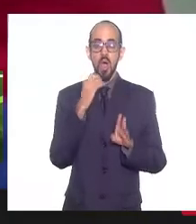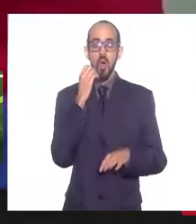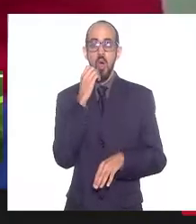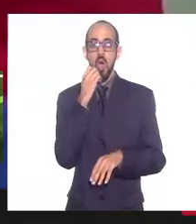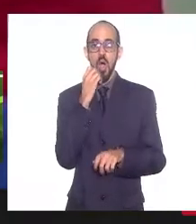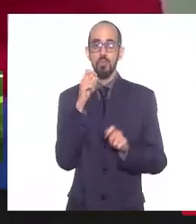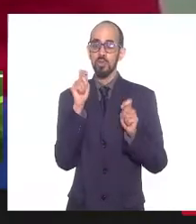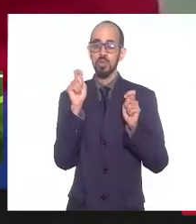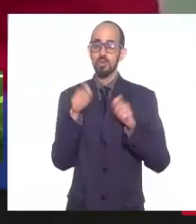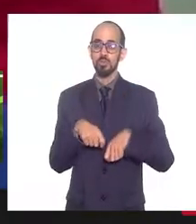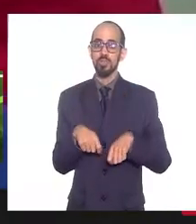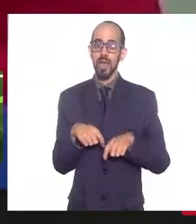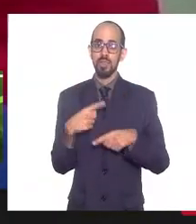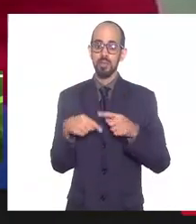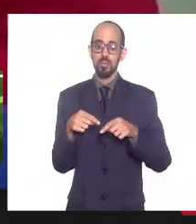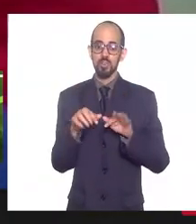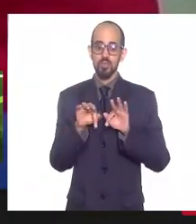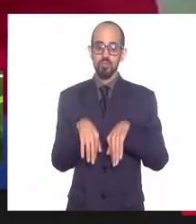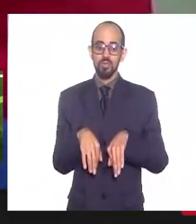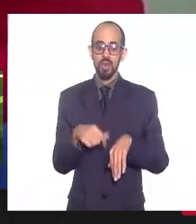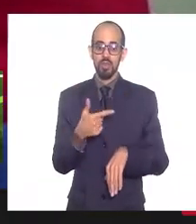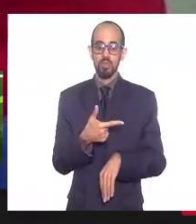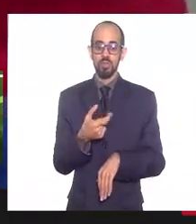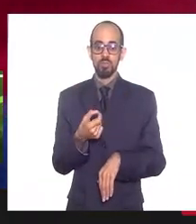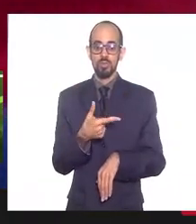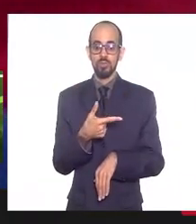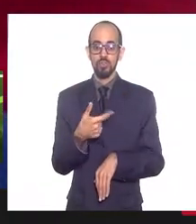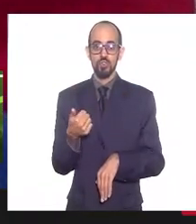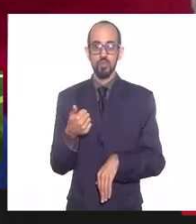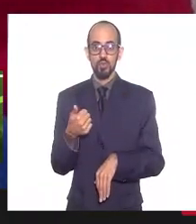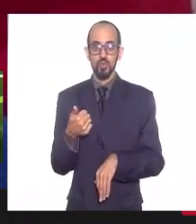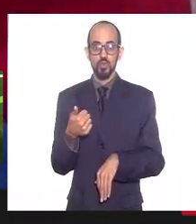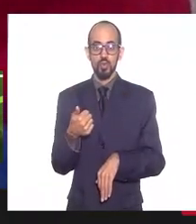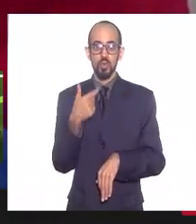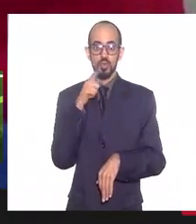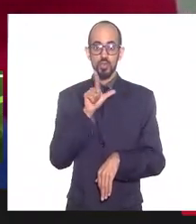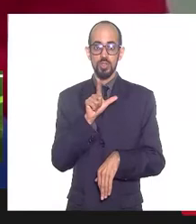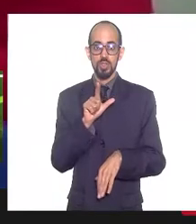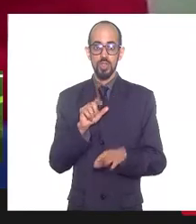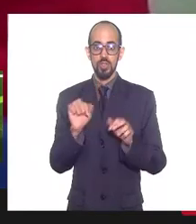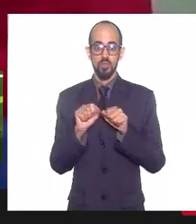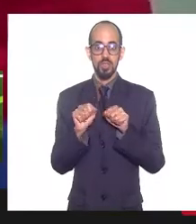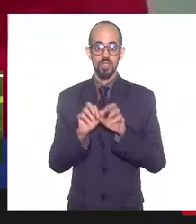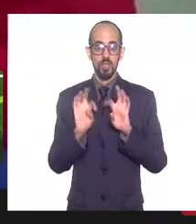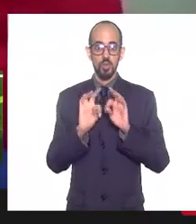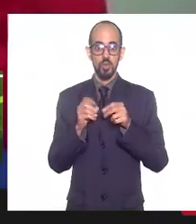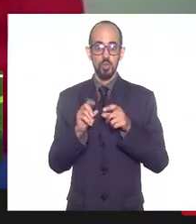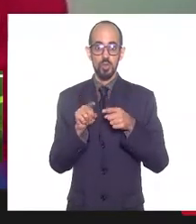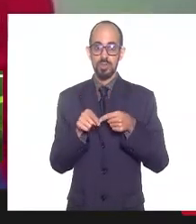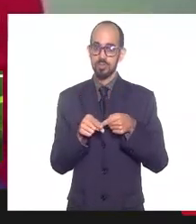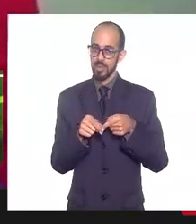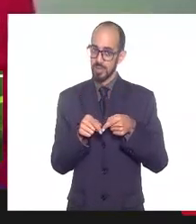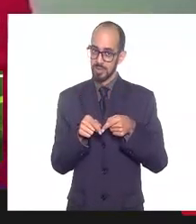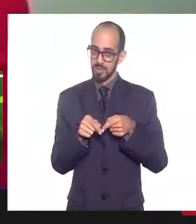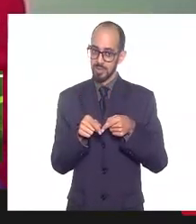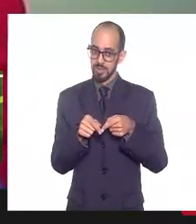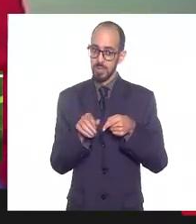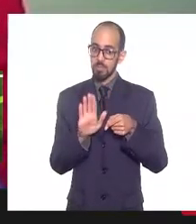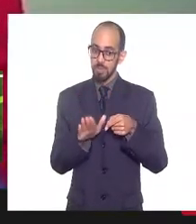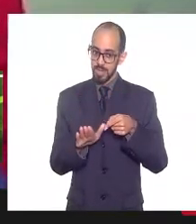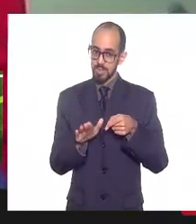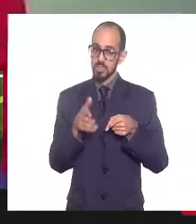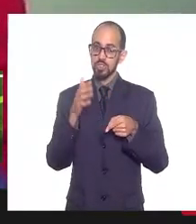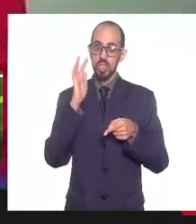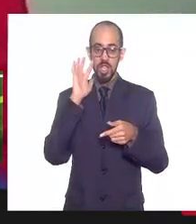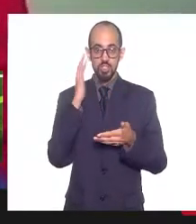chegar ao final da gestão de 2021 cumprindo a rubrica, embora já tenhamos decidido aqui sobre